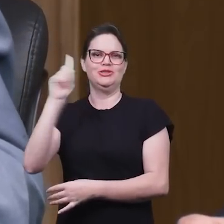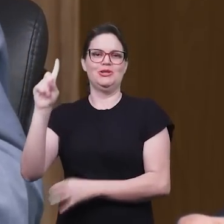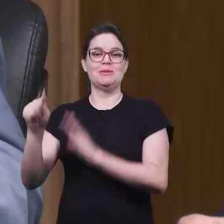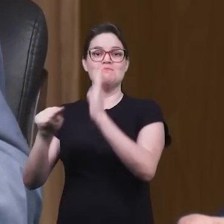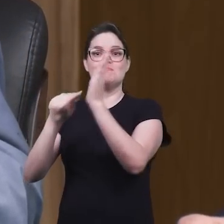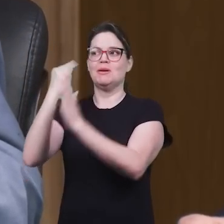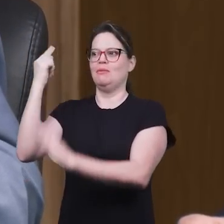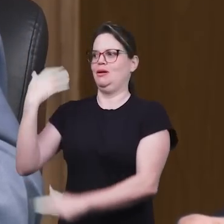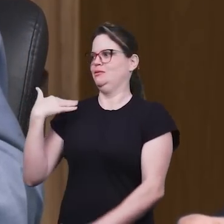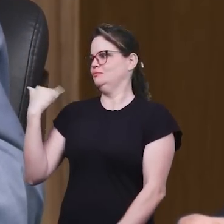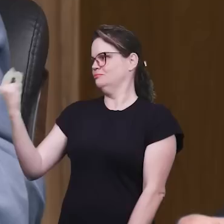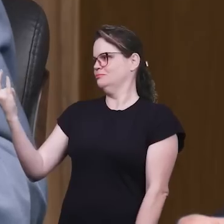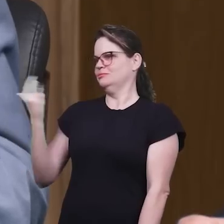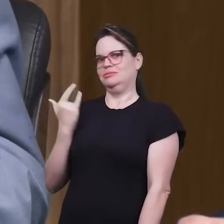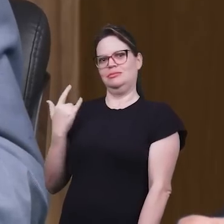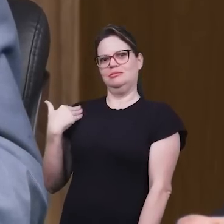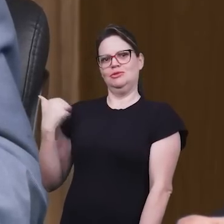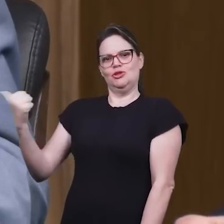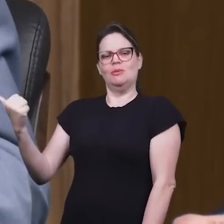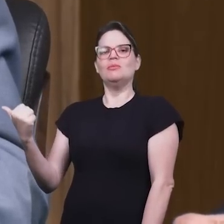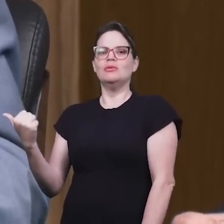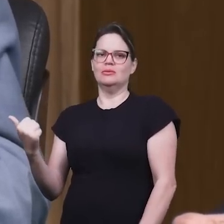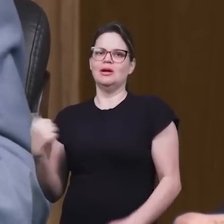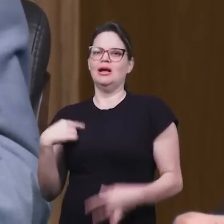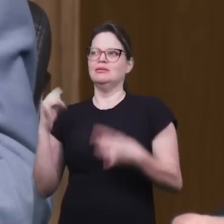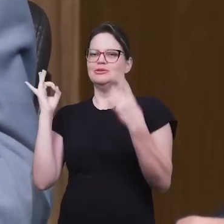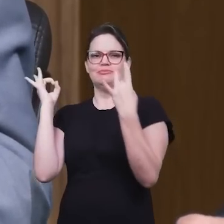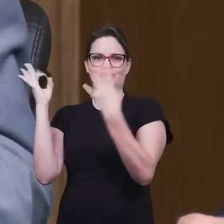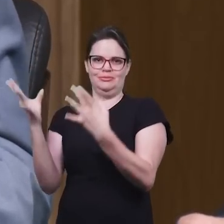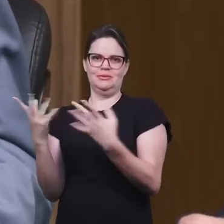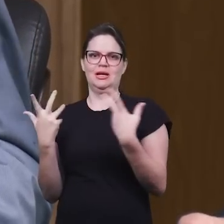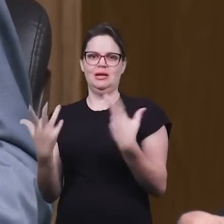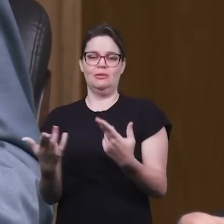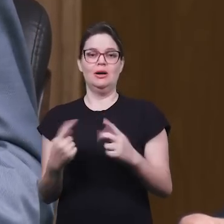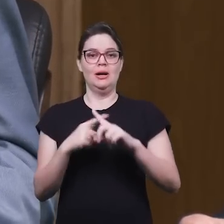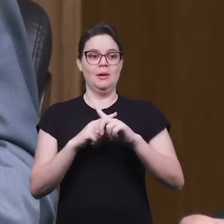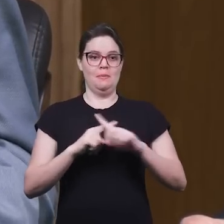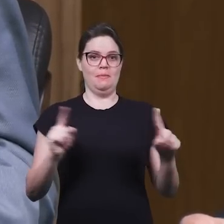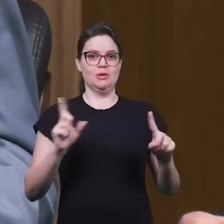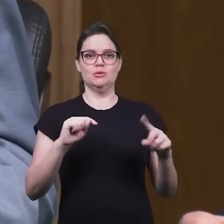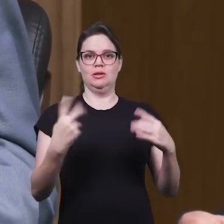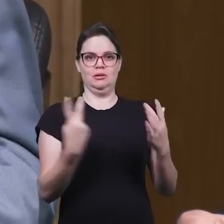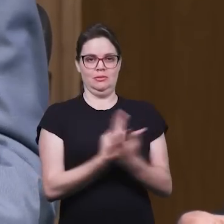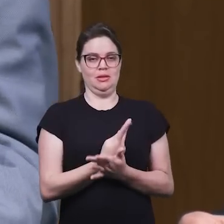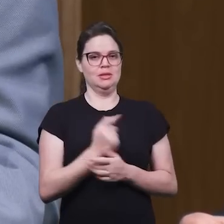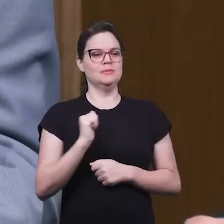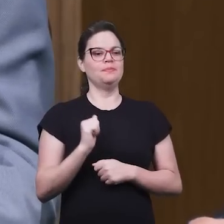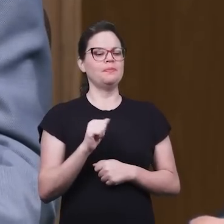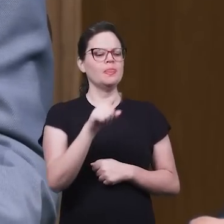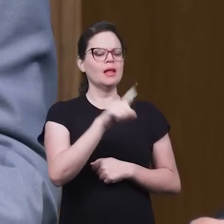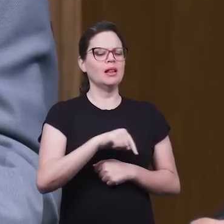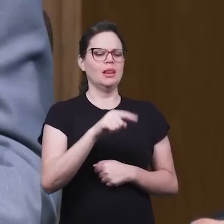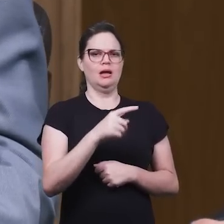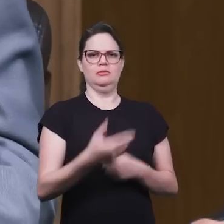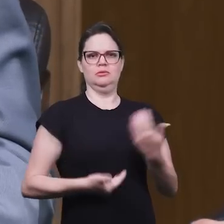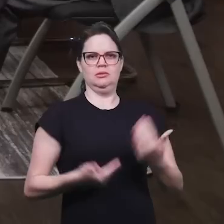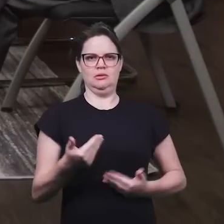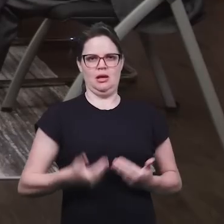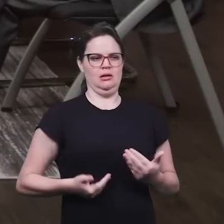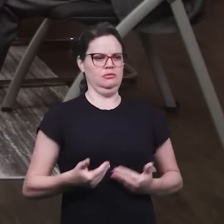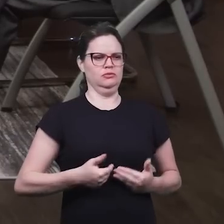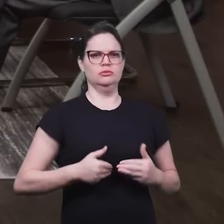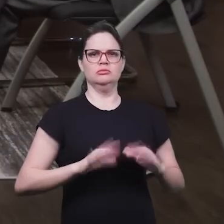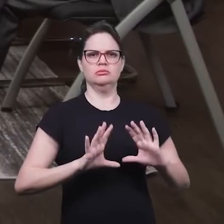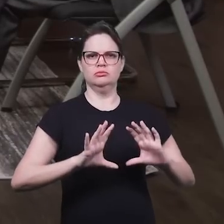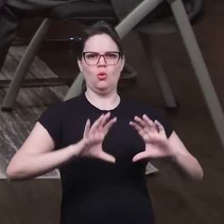quando a igreja se reúne e diz assim, vamos vender tudo para distribuir com os